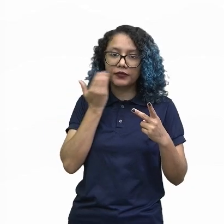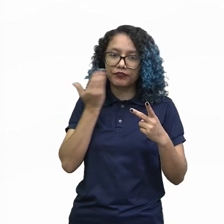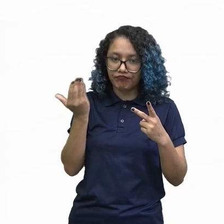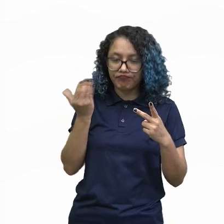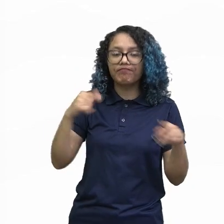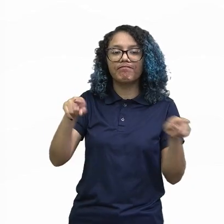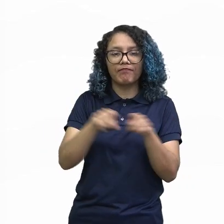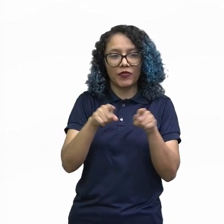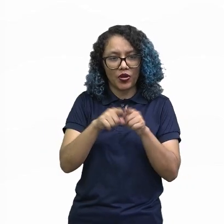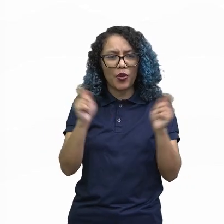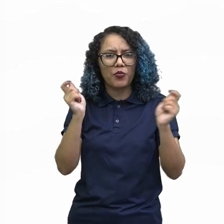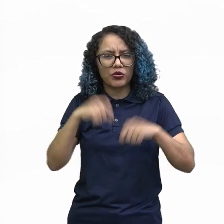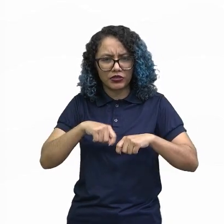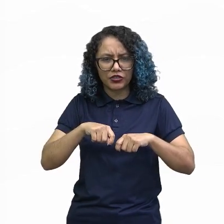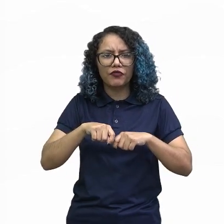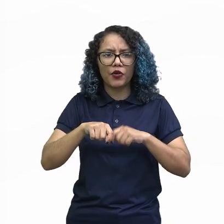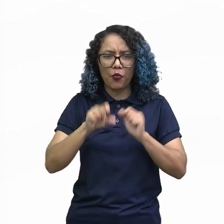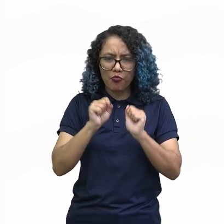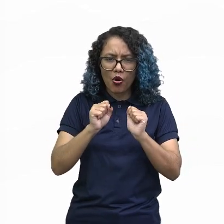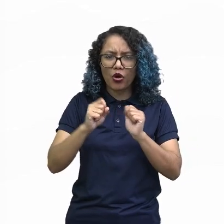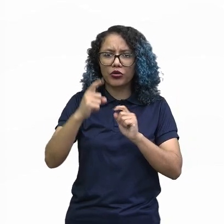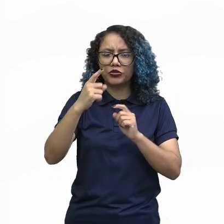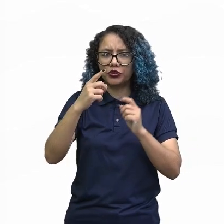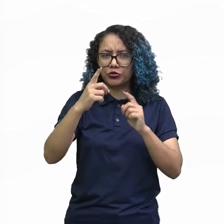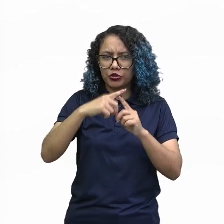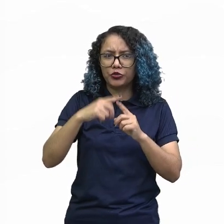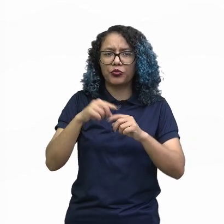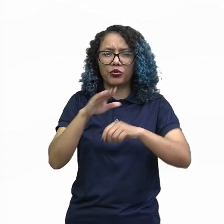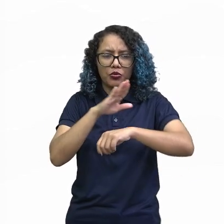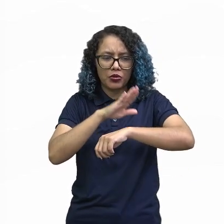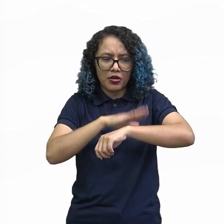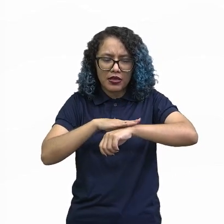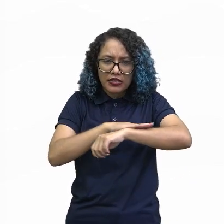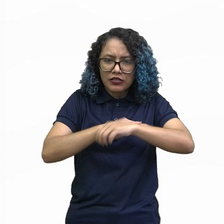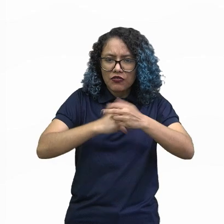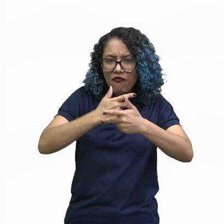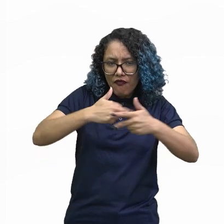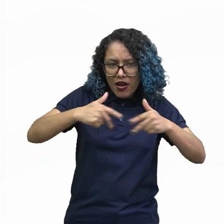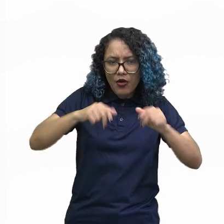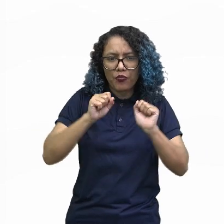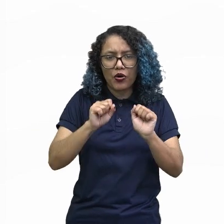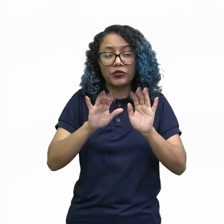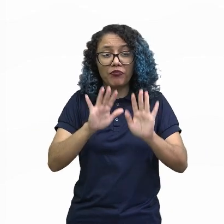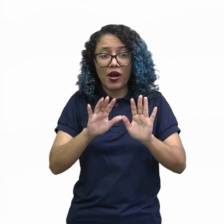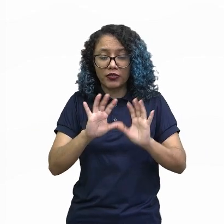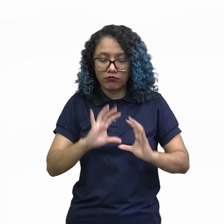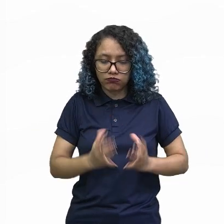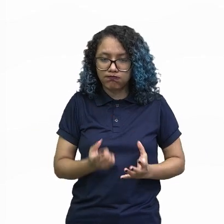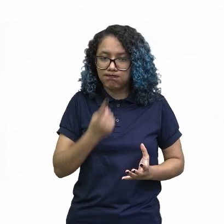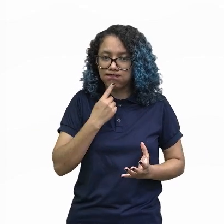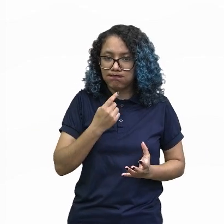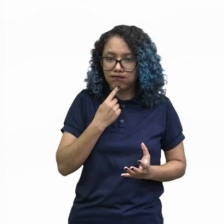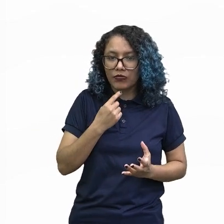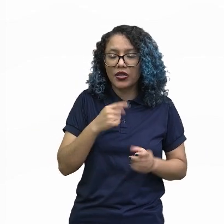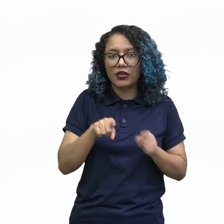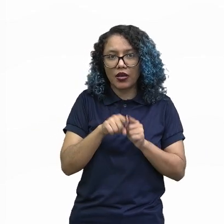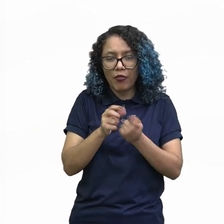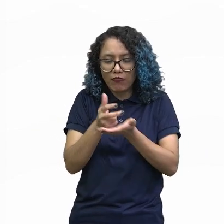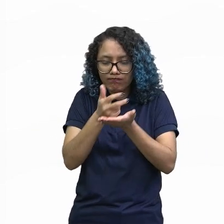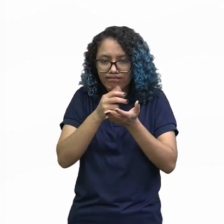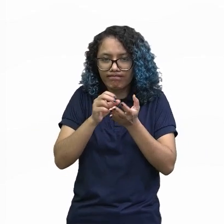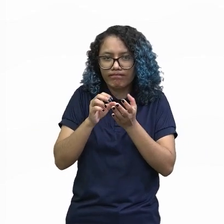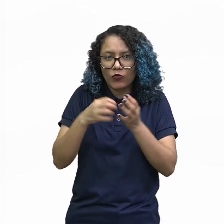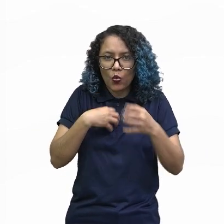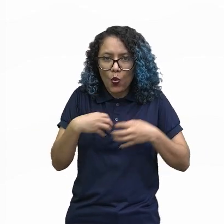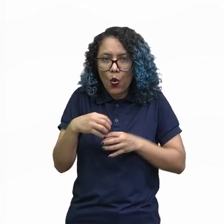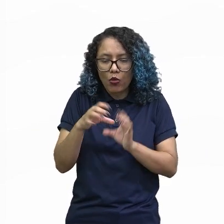são capazes de se diferenciarem em qualquer tecido do organismo, com exceção da placenta e dos anexos